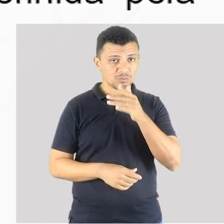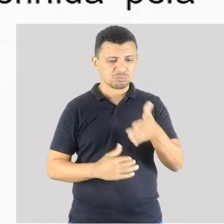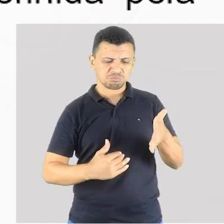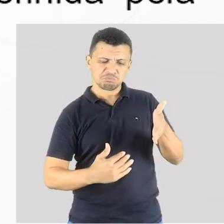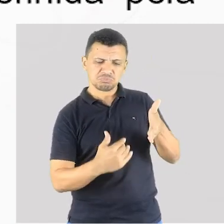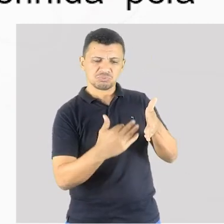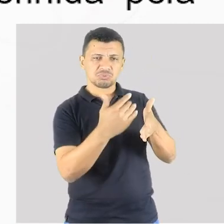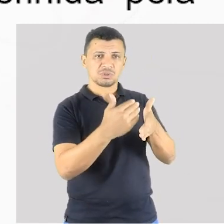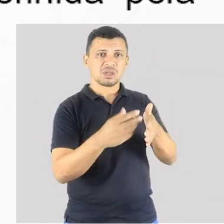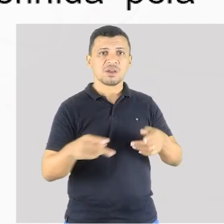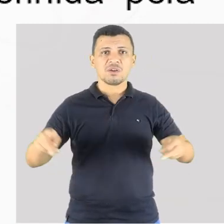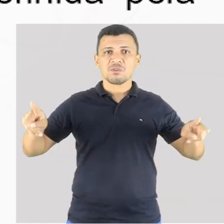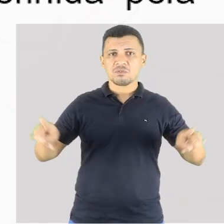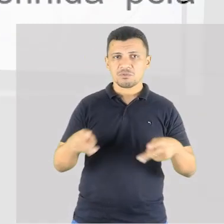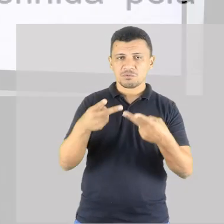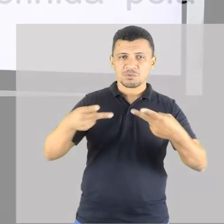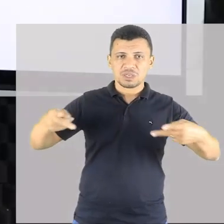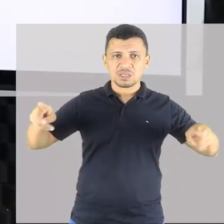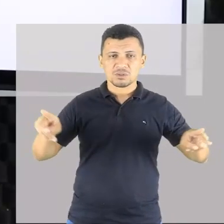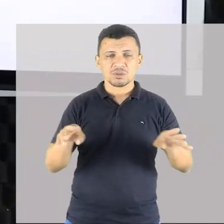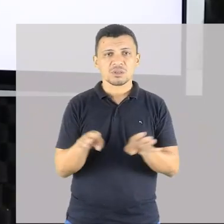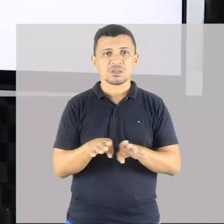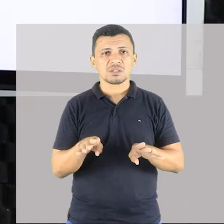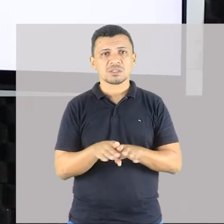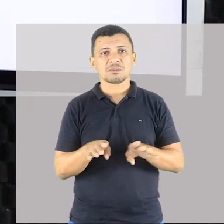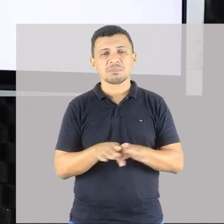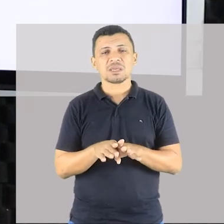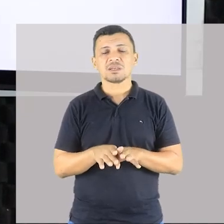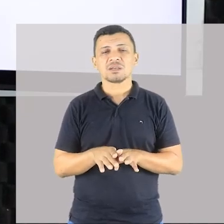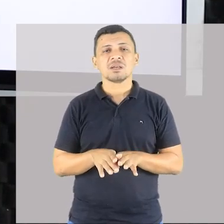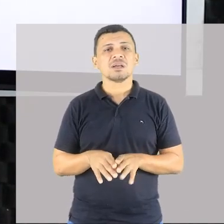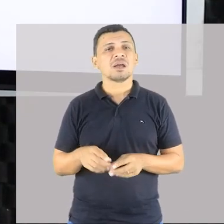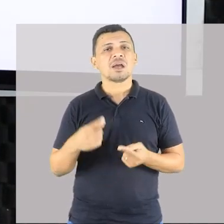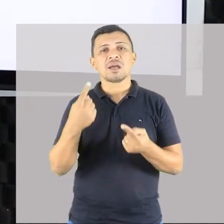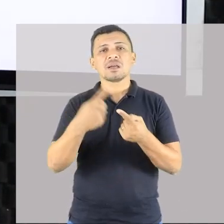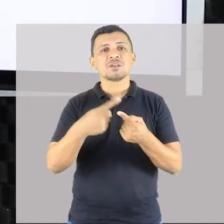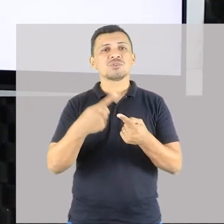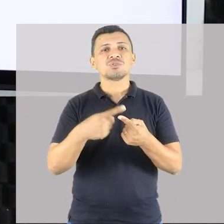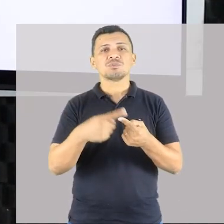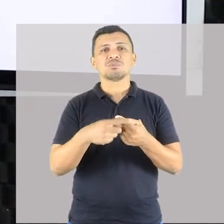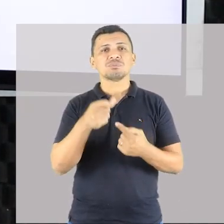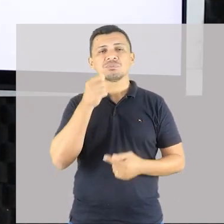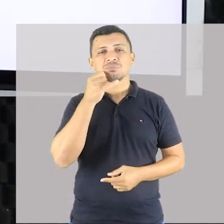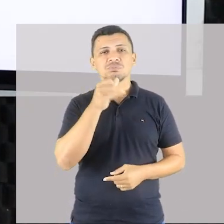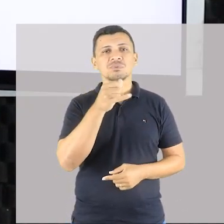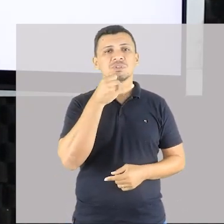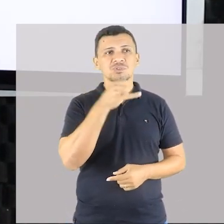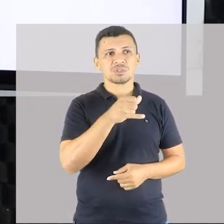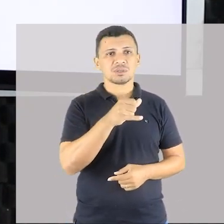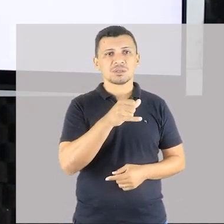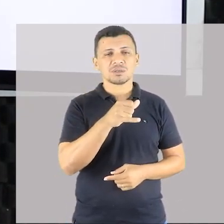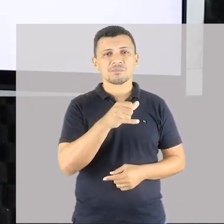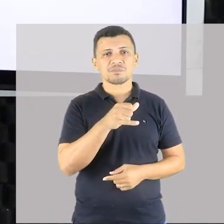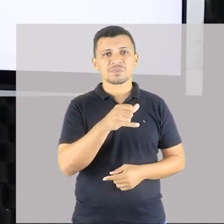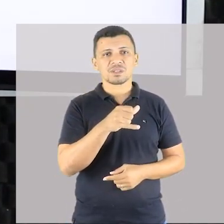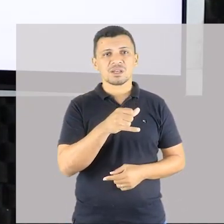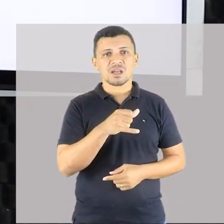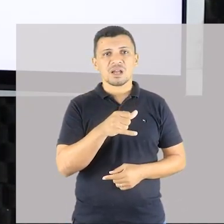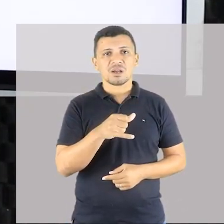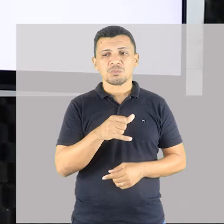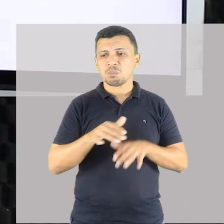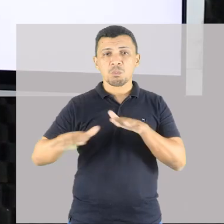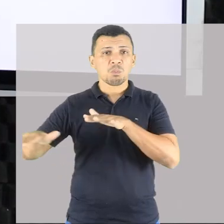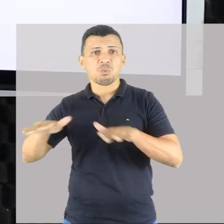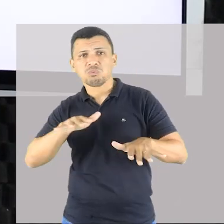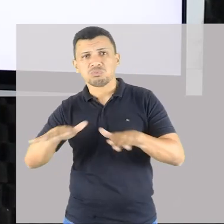A eólica e a geotérmica. Gente, a hídrica, a geotérmica, a maré motriz do